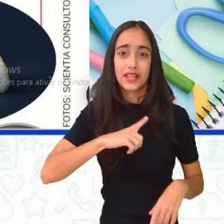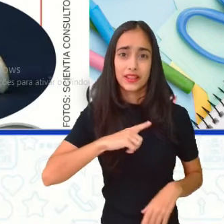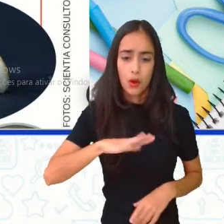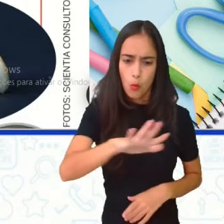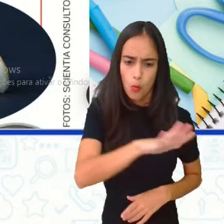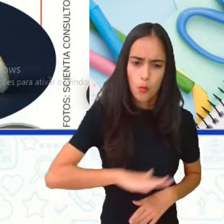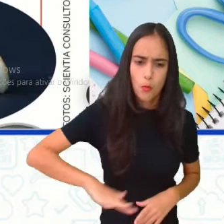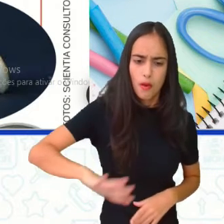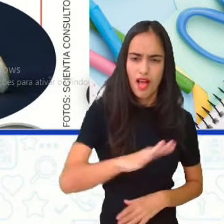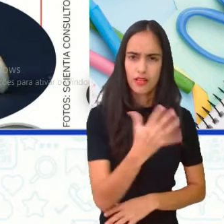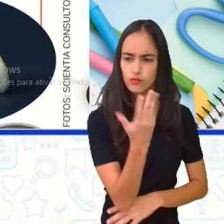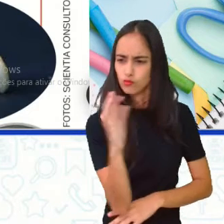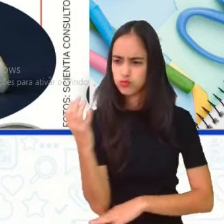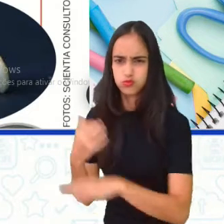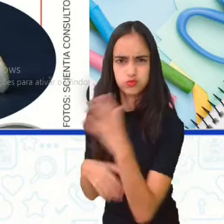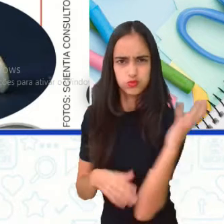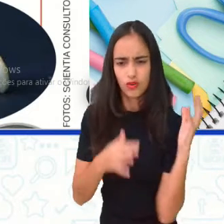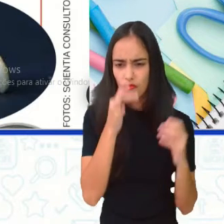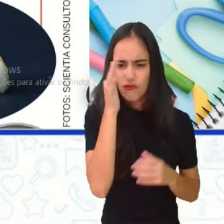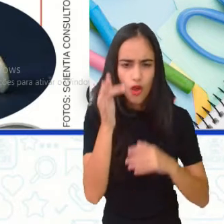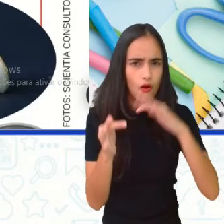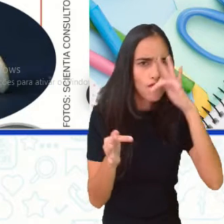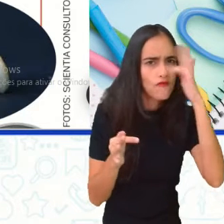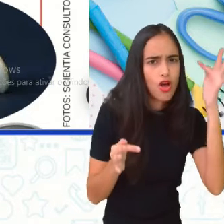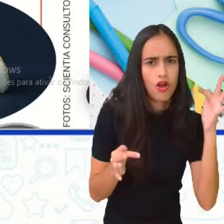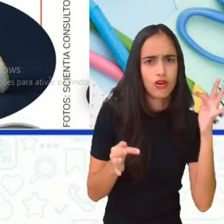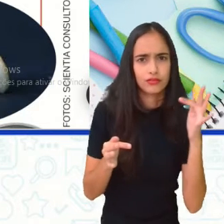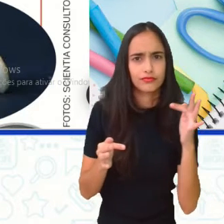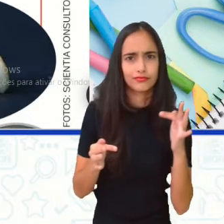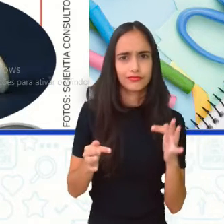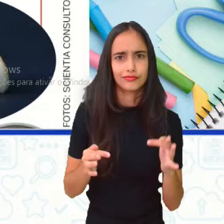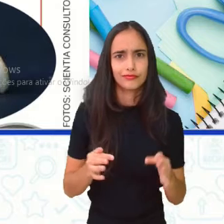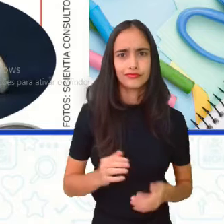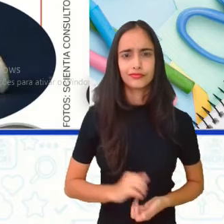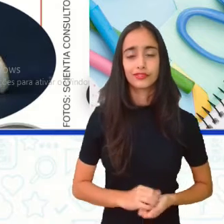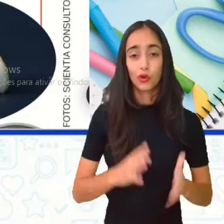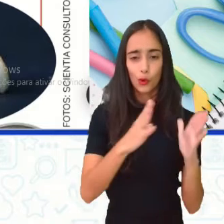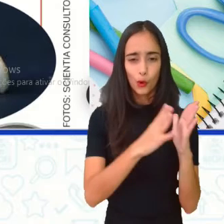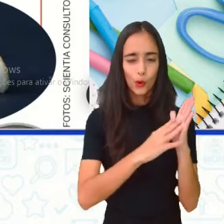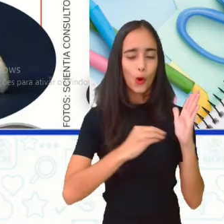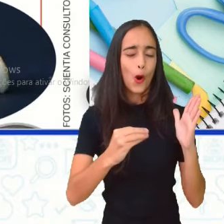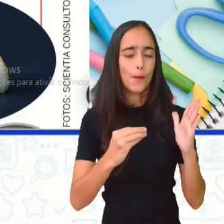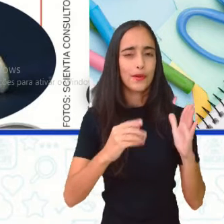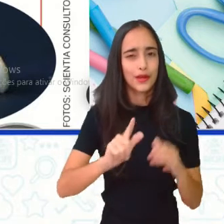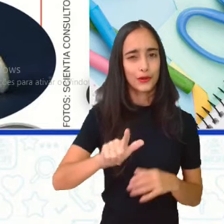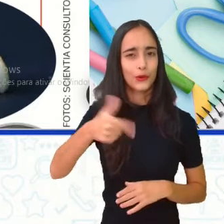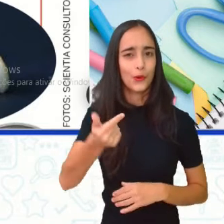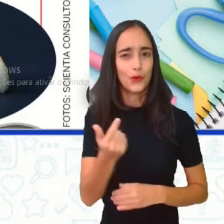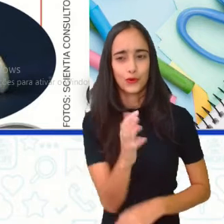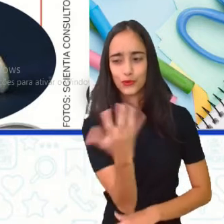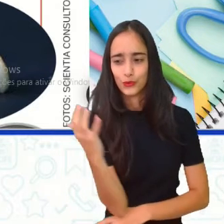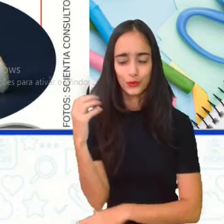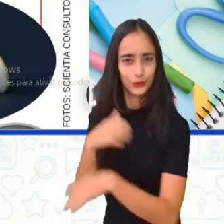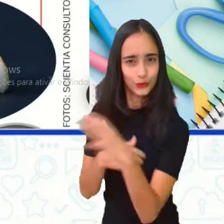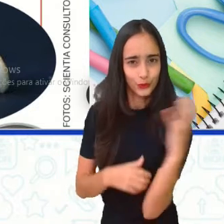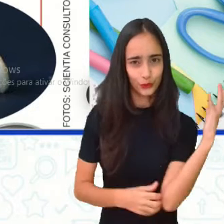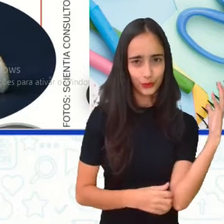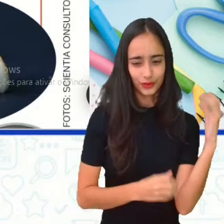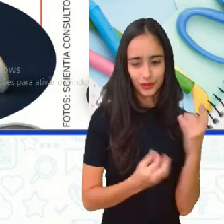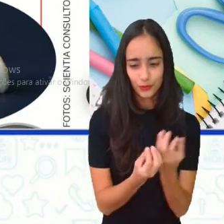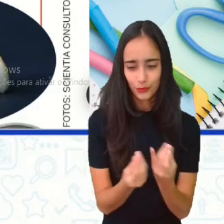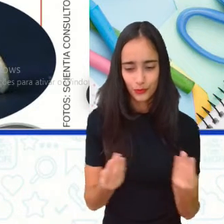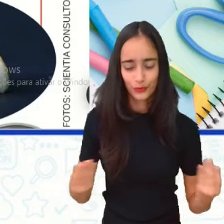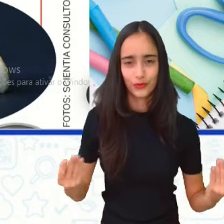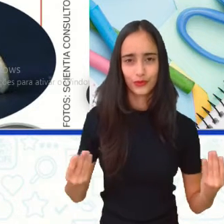grande, que fica na frente, inspirado no jardim do Palácio de Versalhes, lá na França. Aqui a gente tem a matéria completa, aqui é